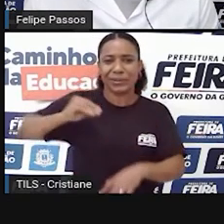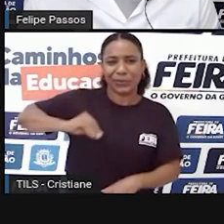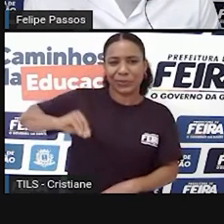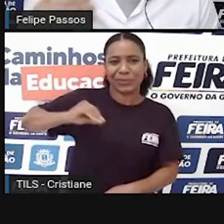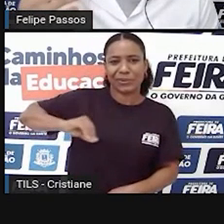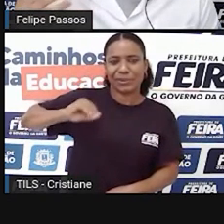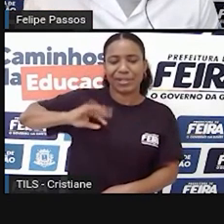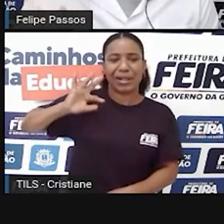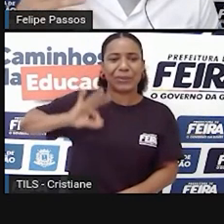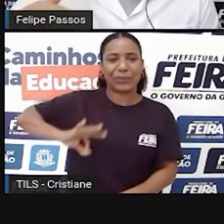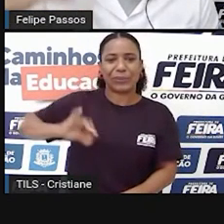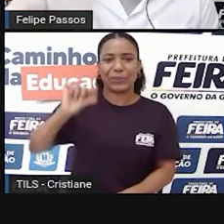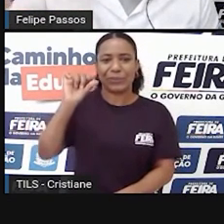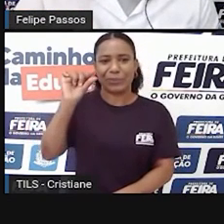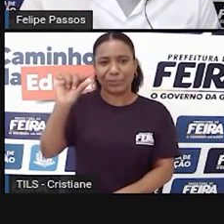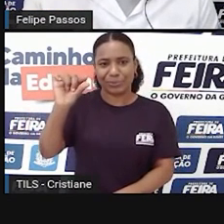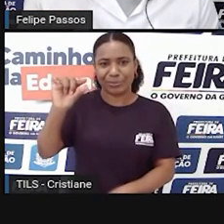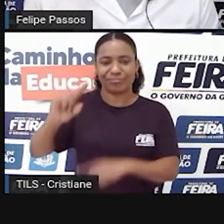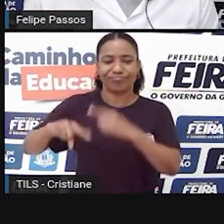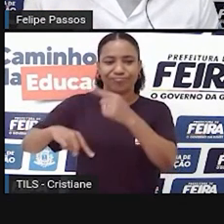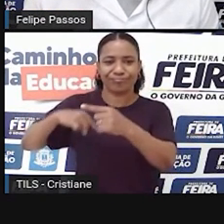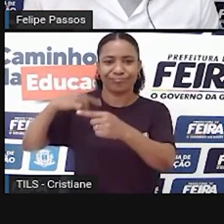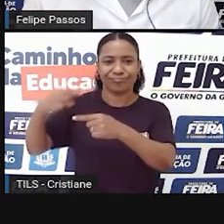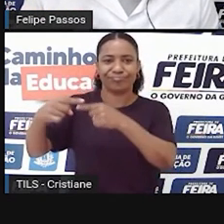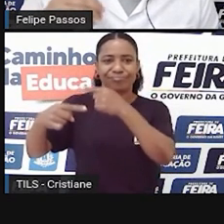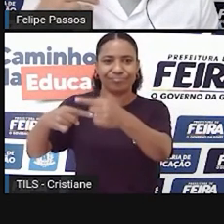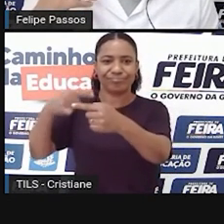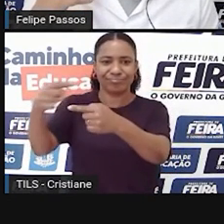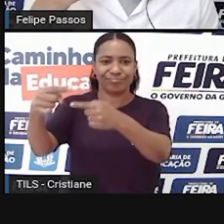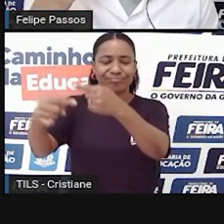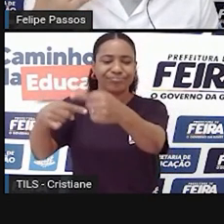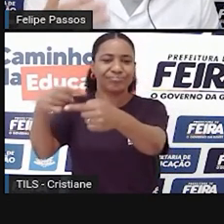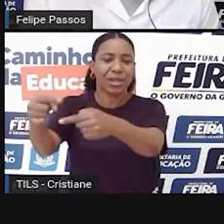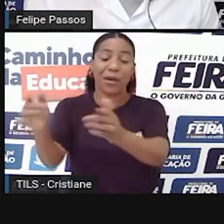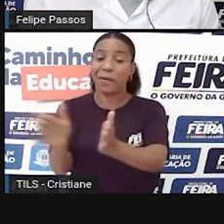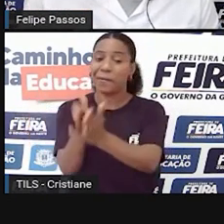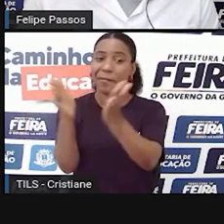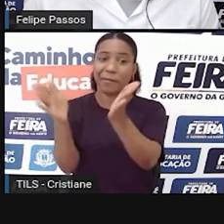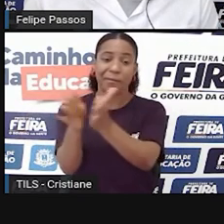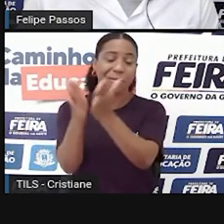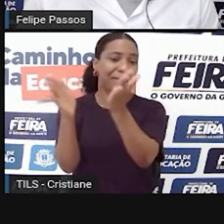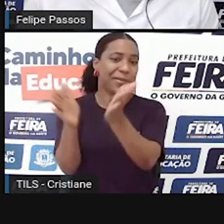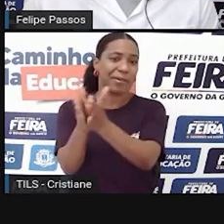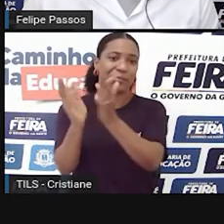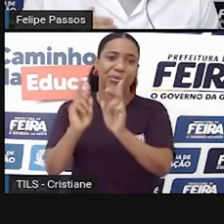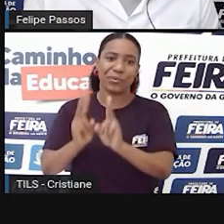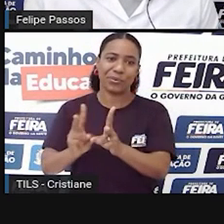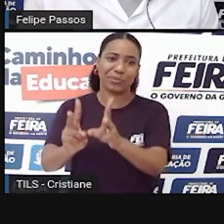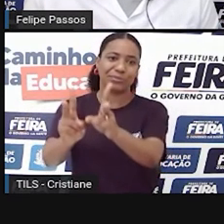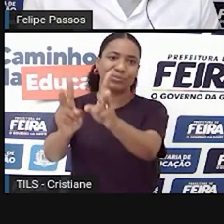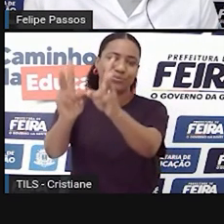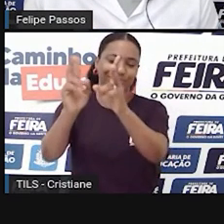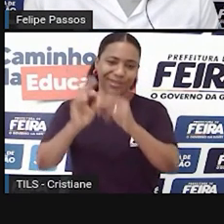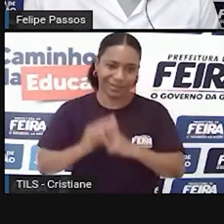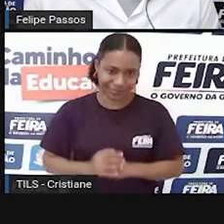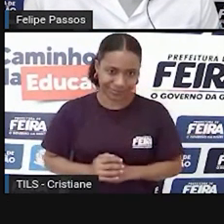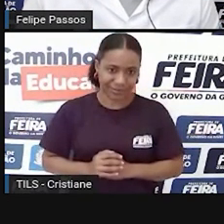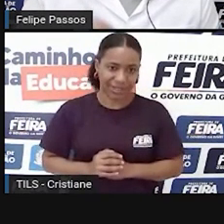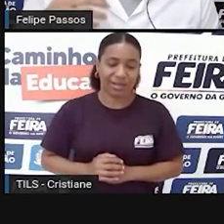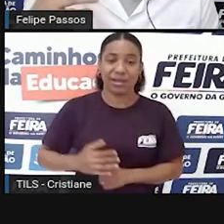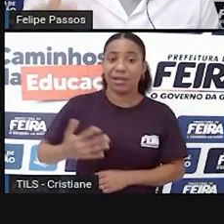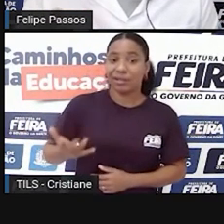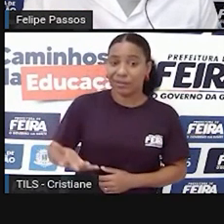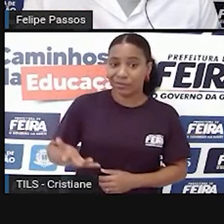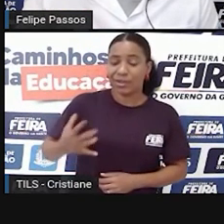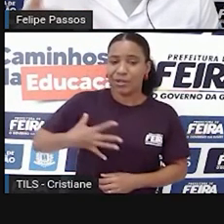acaba acontecendo uma perpetuação da pobreza. Então, a filha, o filho de uma mãe adolescente,